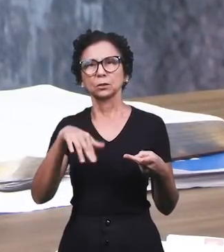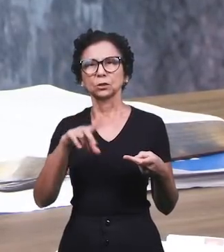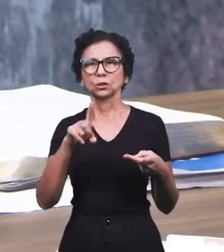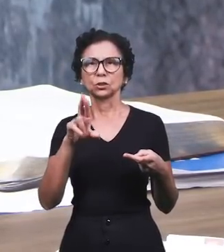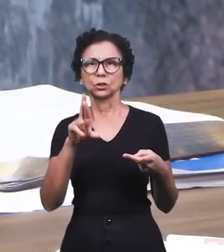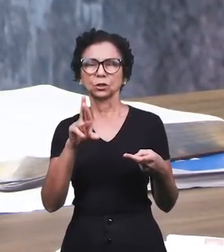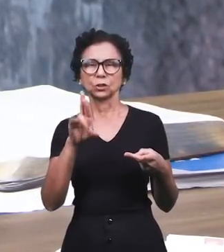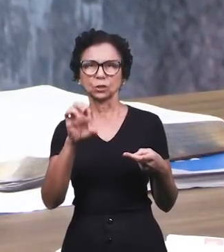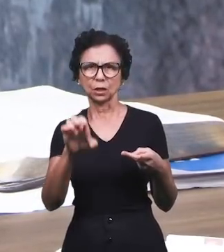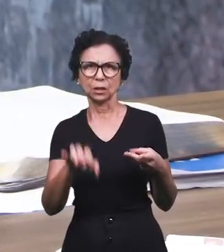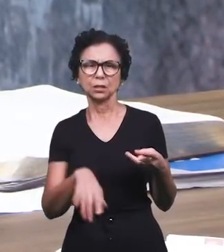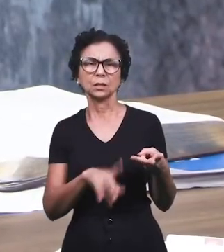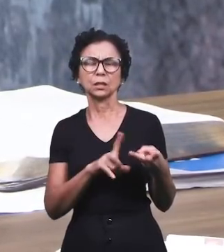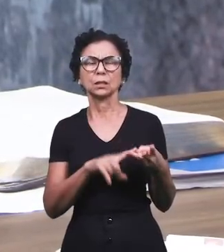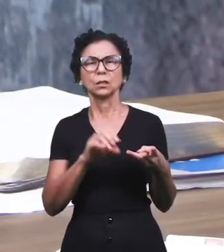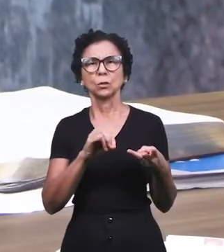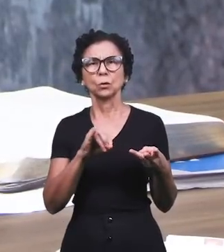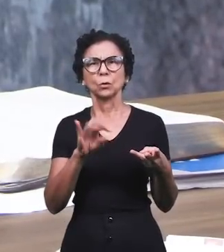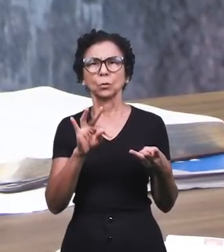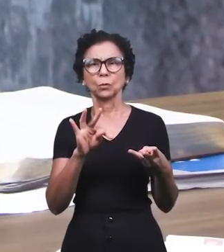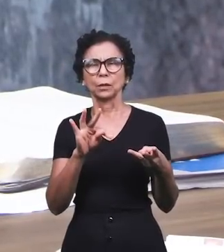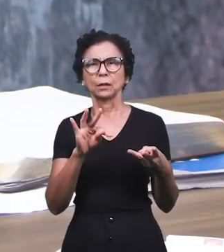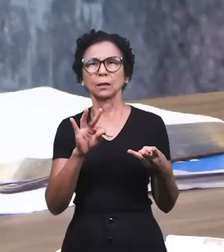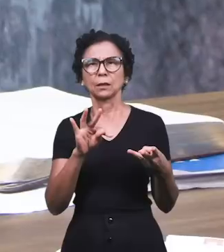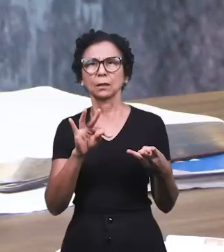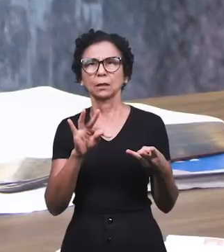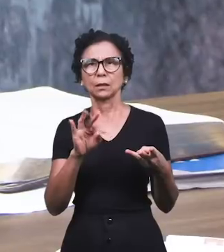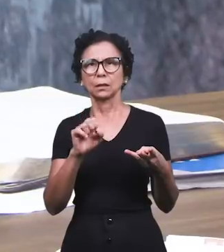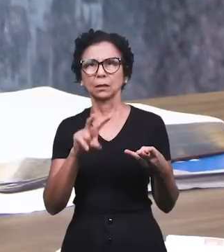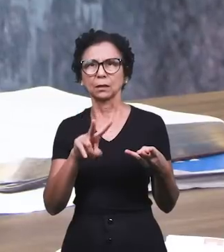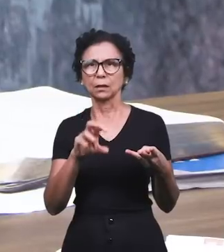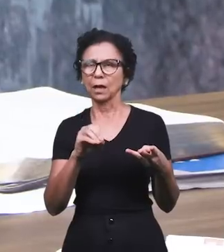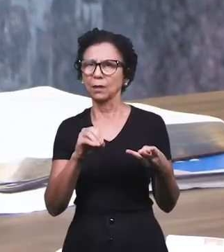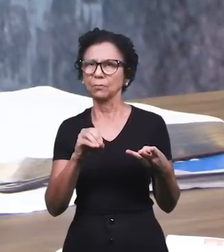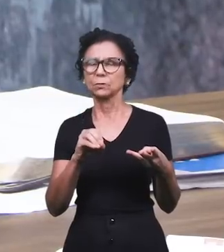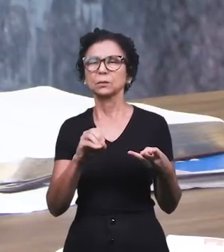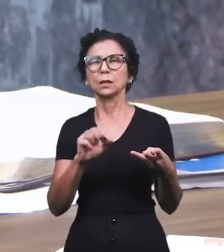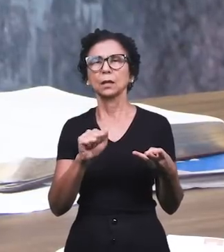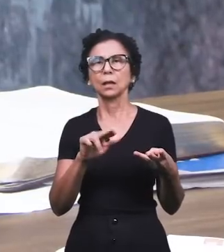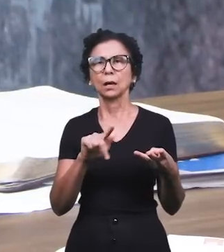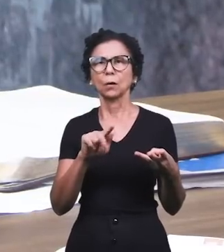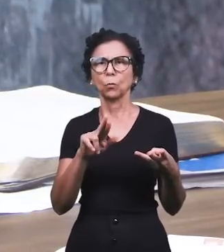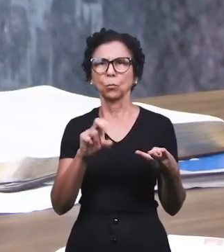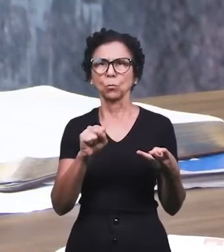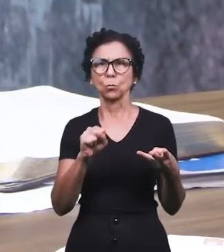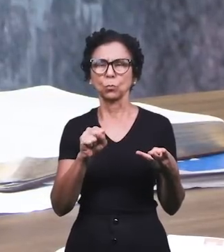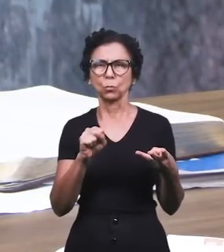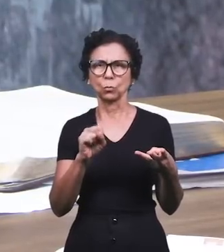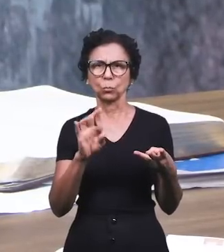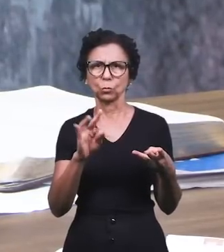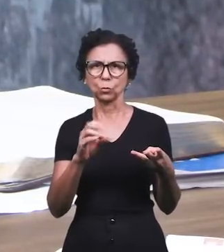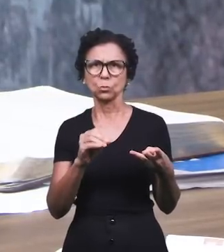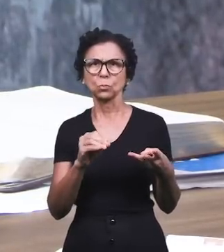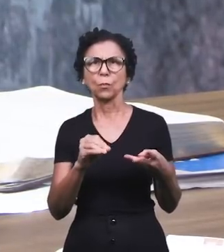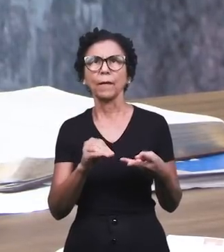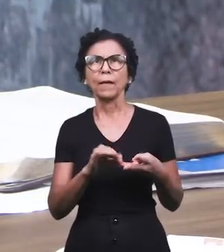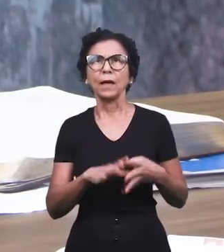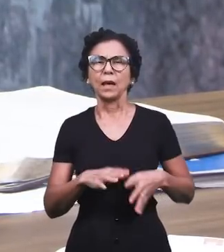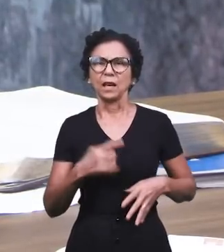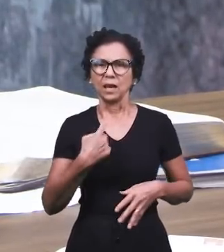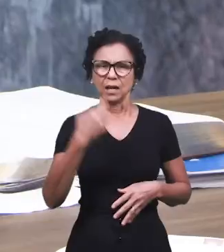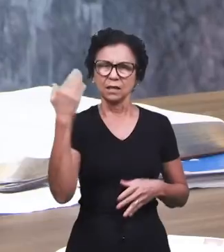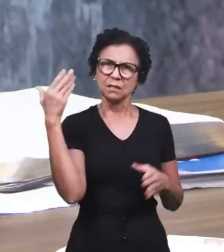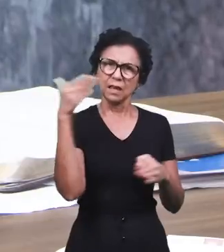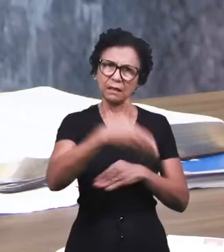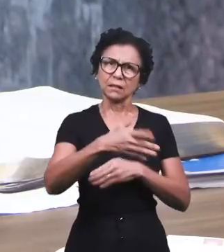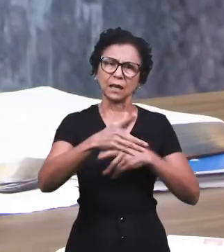Otávio Augusto, eram forjados na guerra, né? Sim. Eles não eram lideranças de gabinete, eles eram pessoas que tinham todo um... E na guerra você não vence